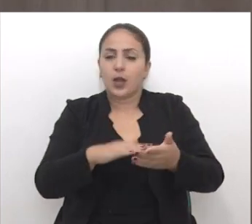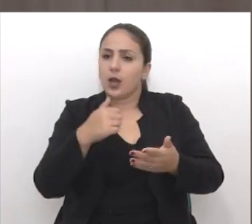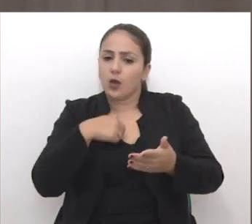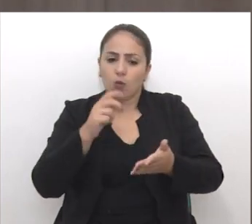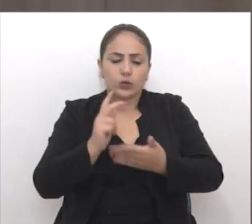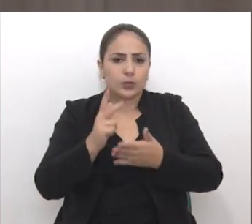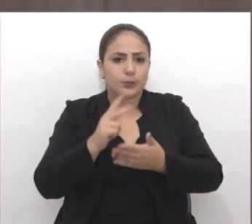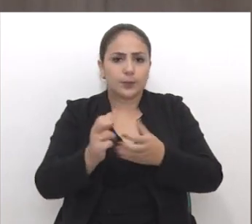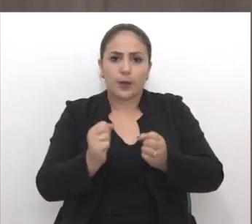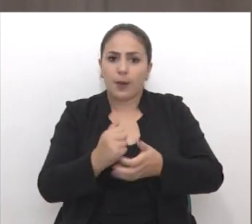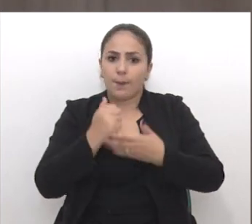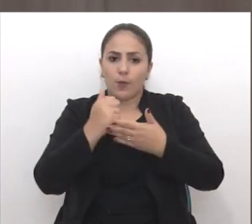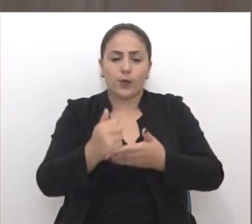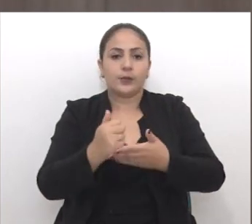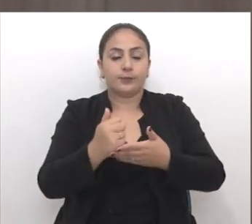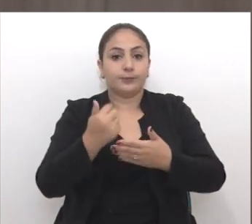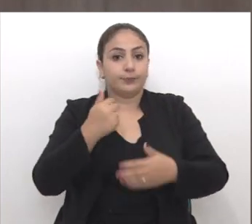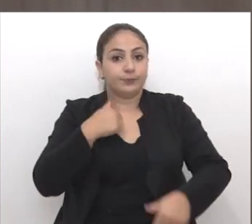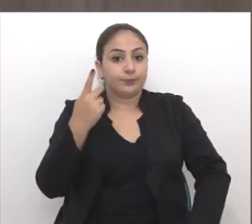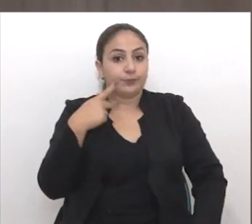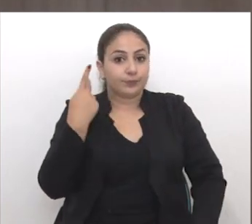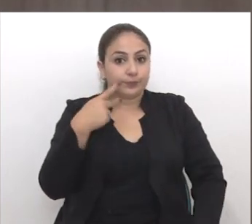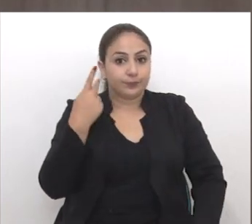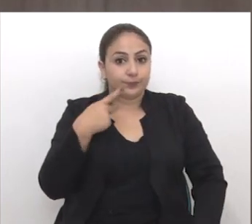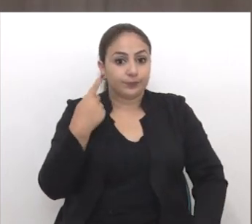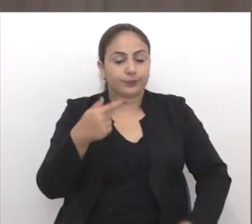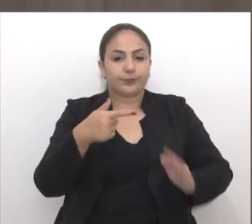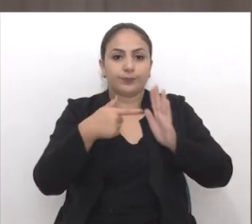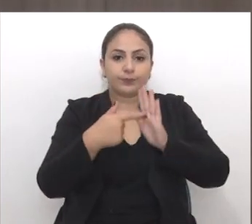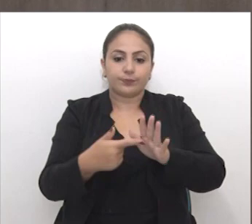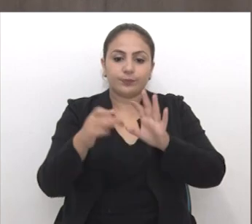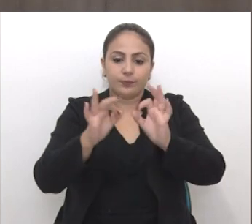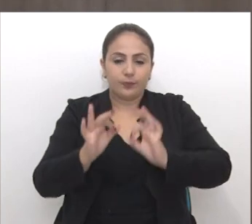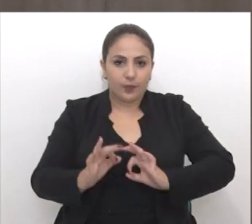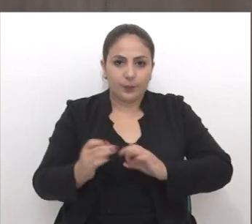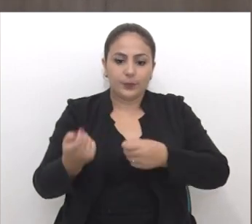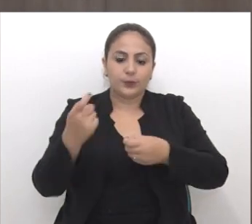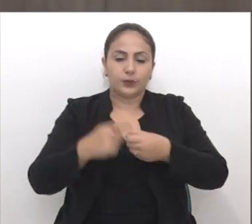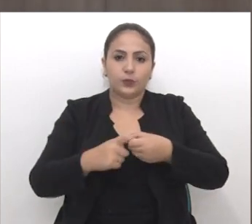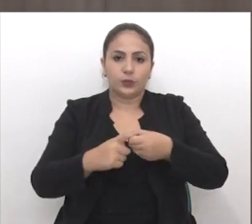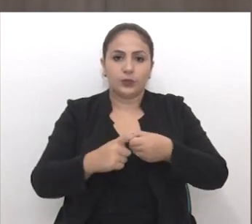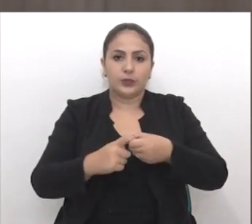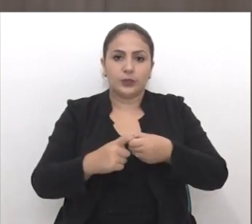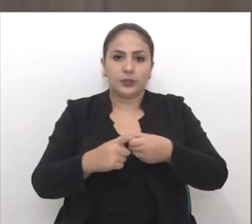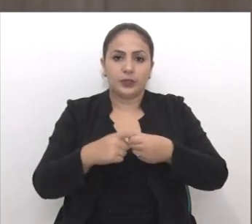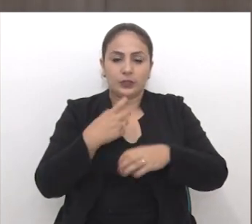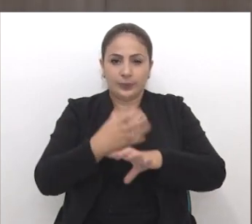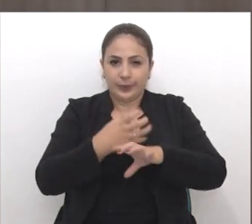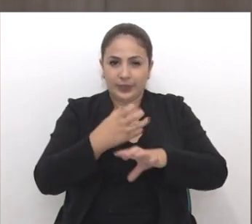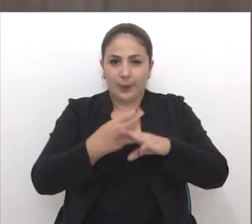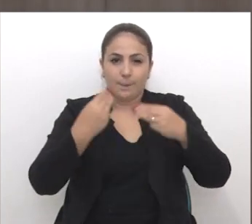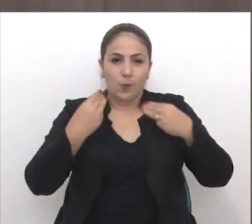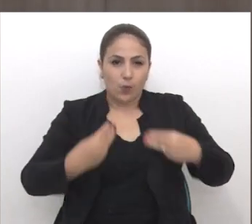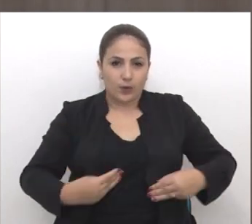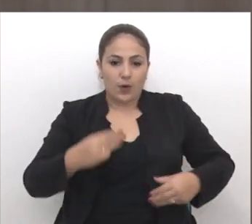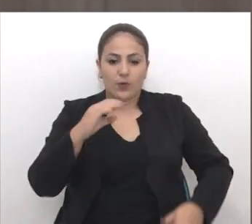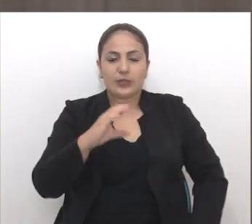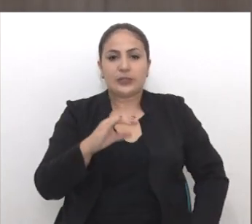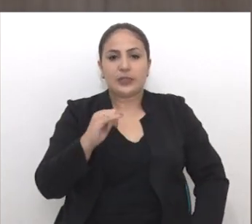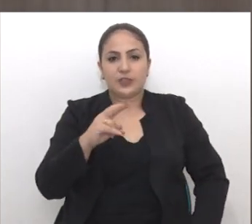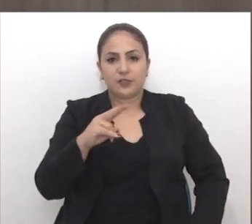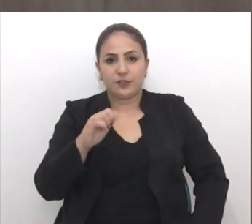fui favorável, tanto que, como tu falou, fui um dos vereadores que apresentou o projeto para a volta da educação moral e cívica nas